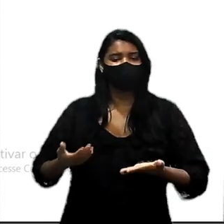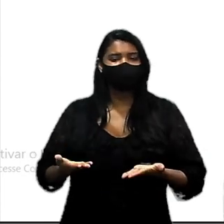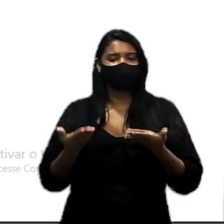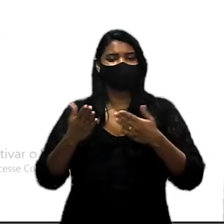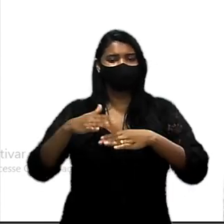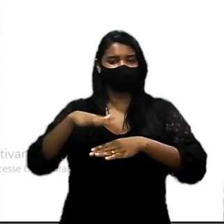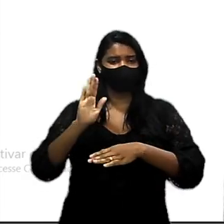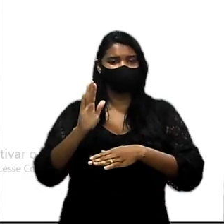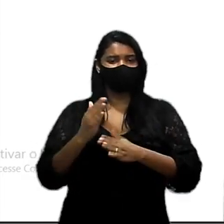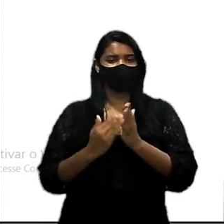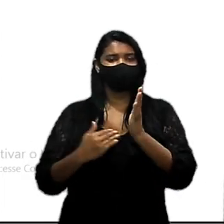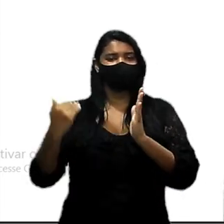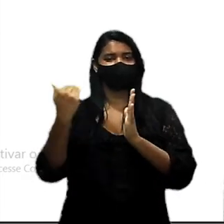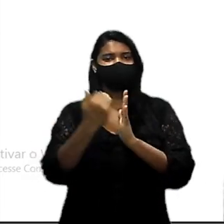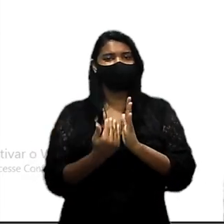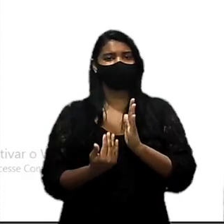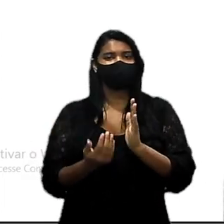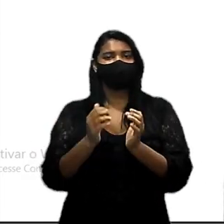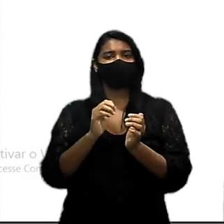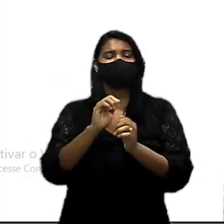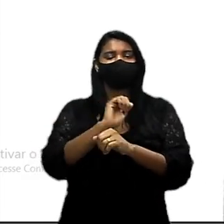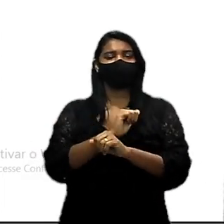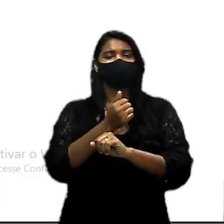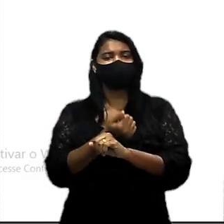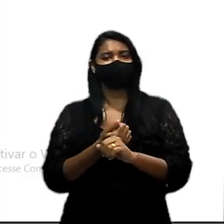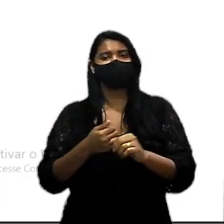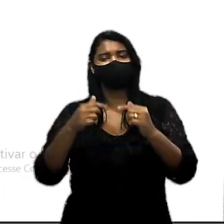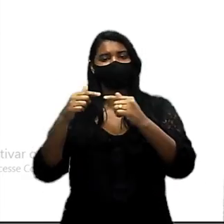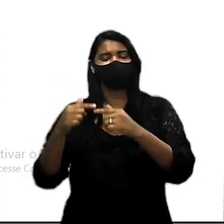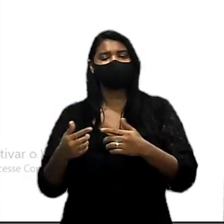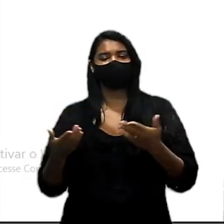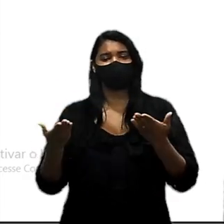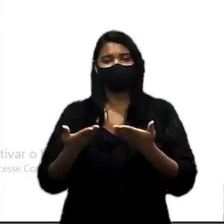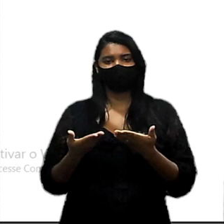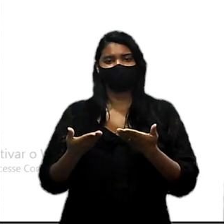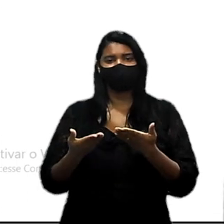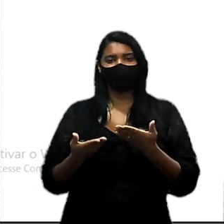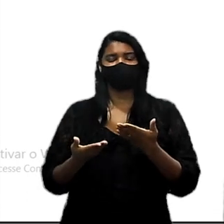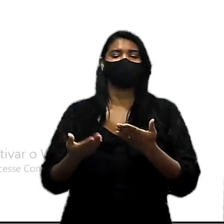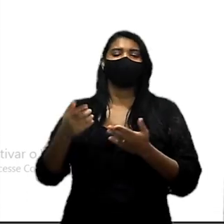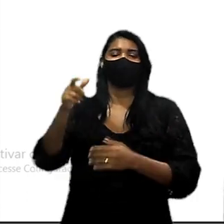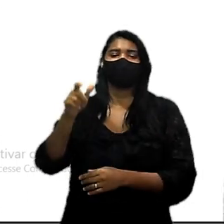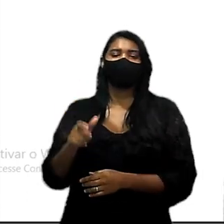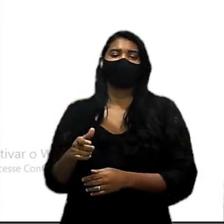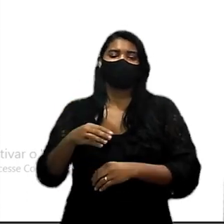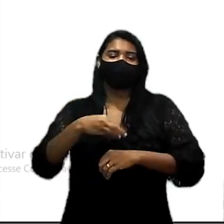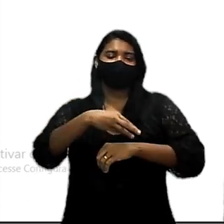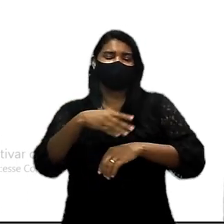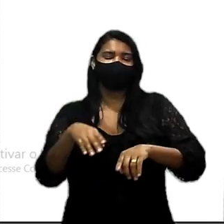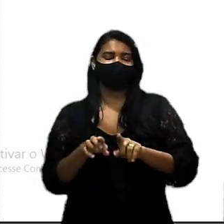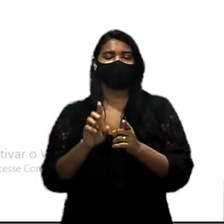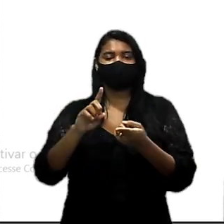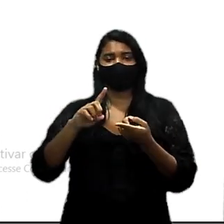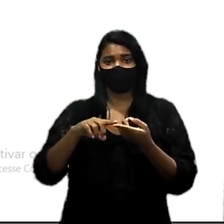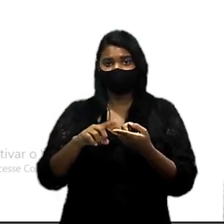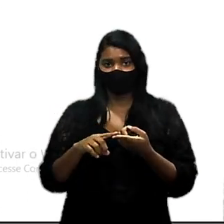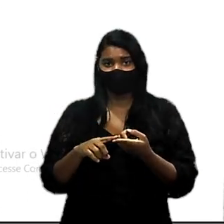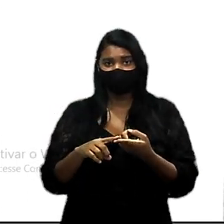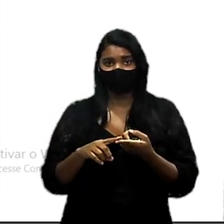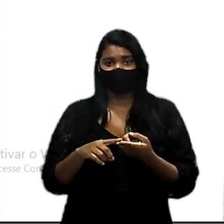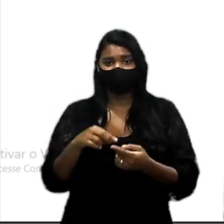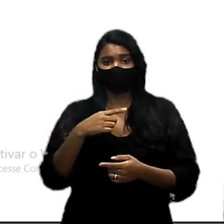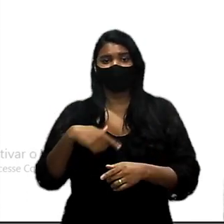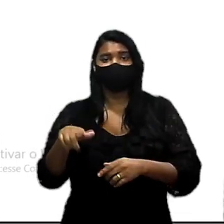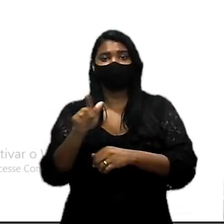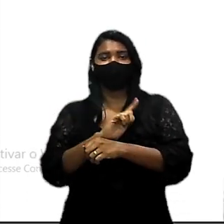vez mais. Essa dinâmica das relações interpessoais, no que diz respeito à